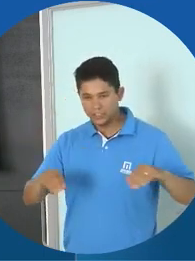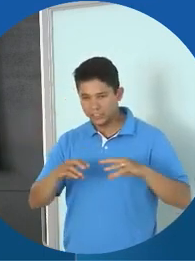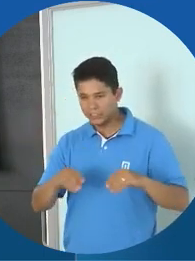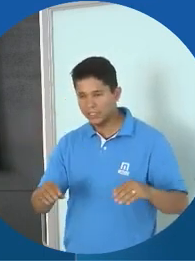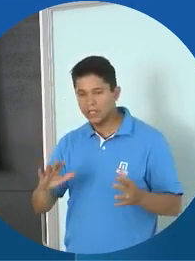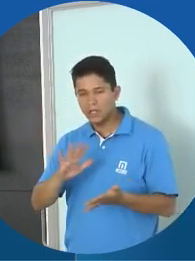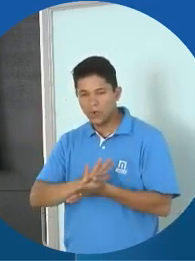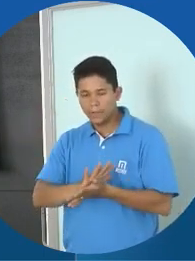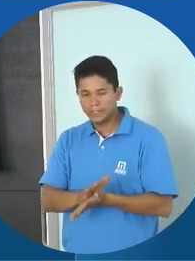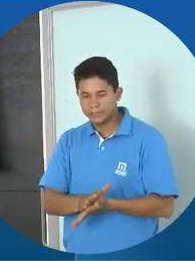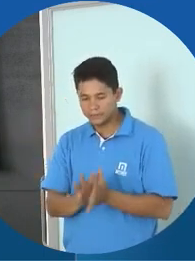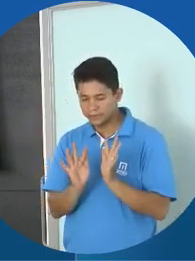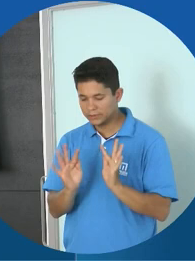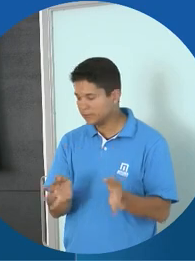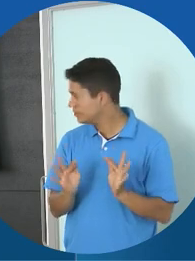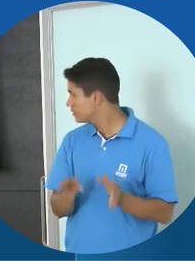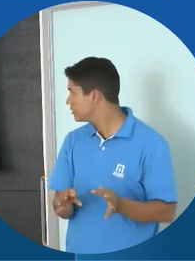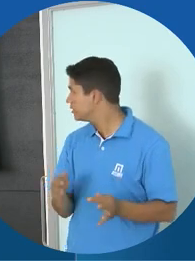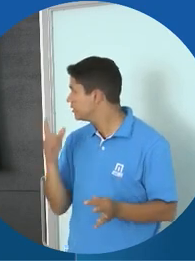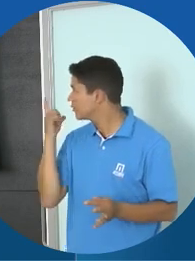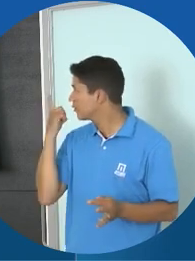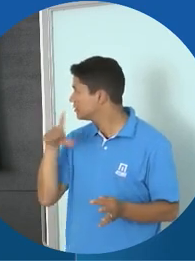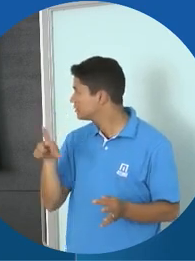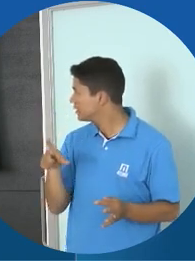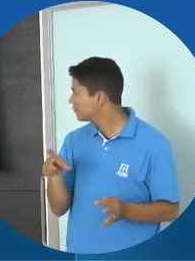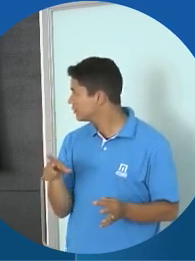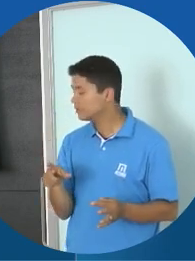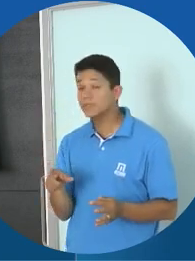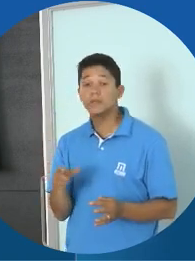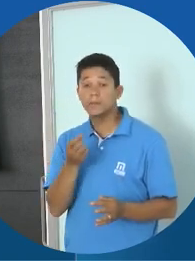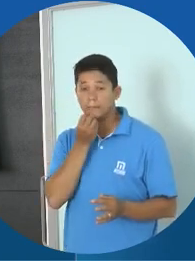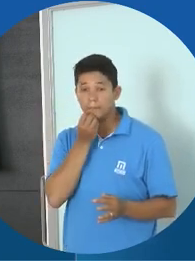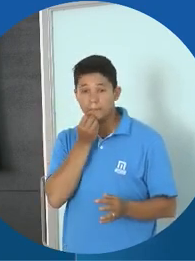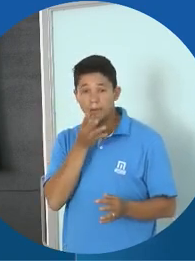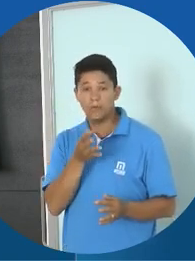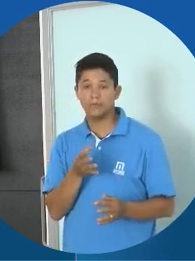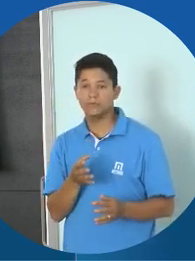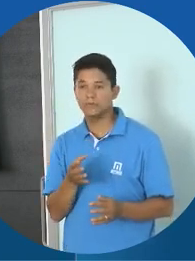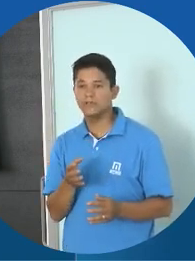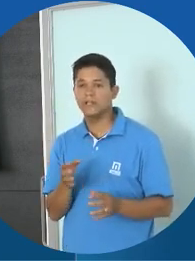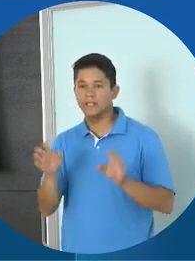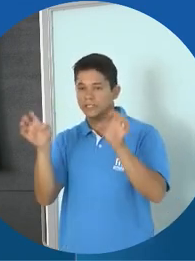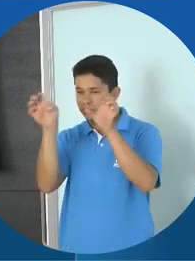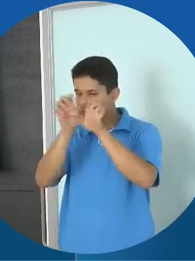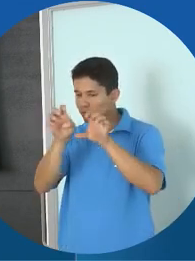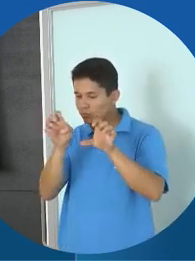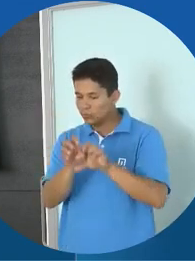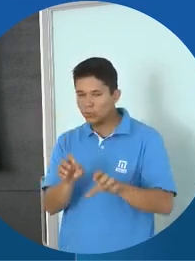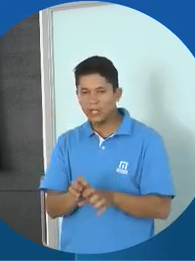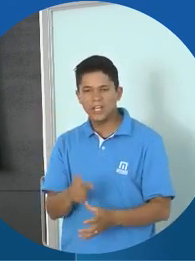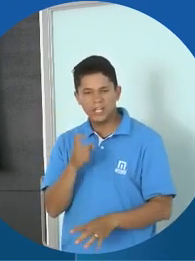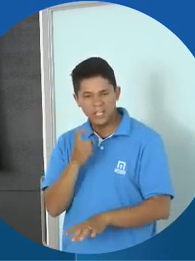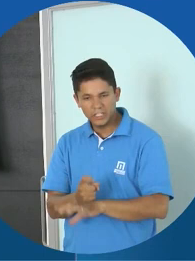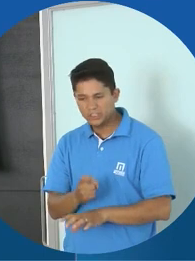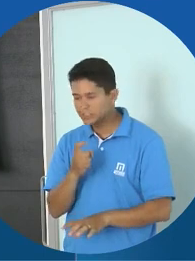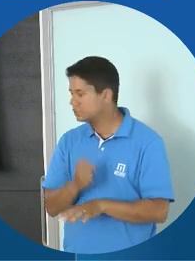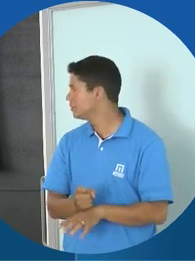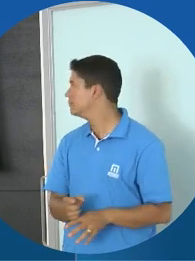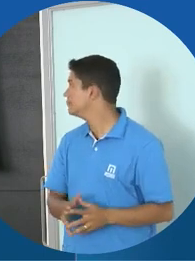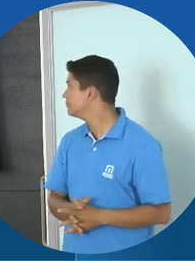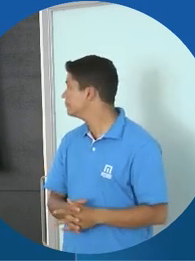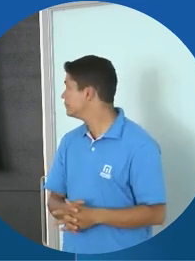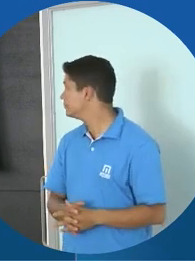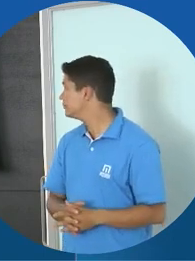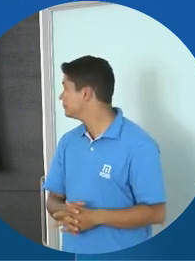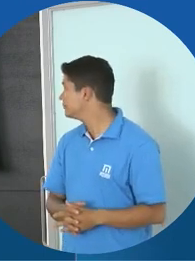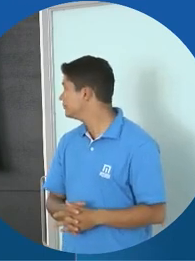gente acaba tendo um nível de consolidação muito bom, uma estrutura rígida. Isso pontos